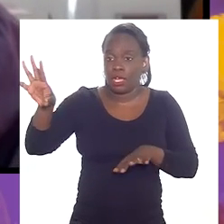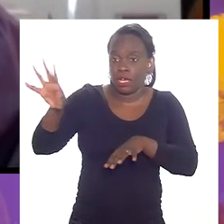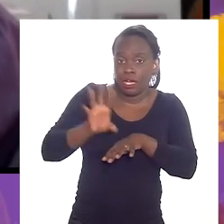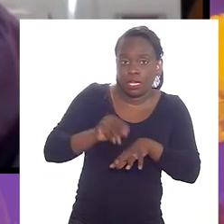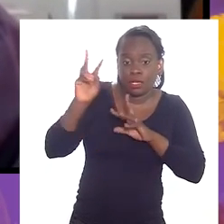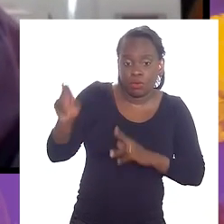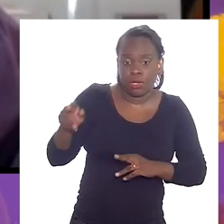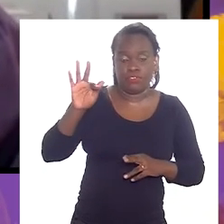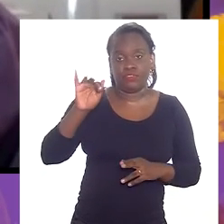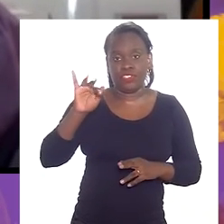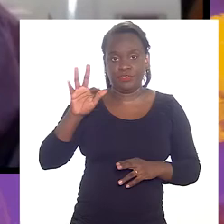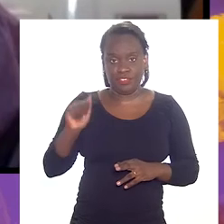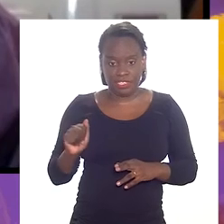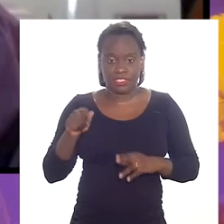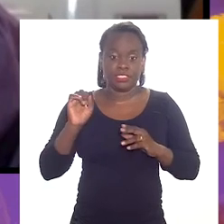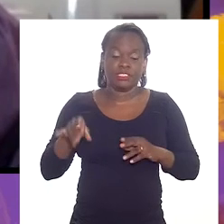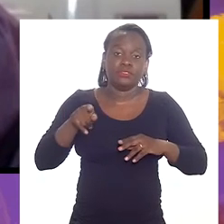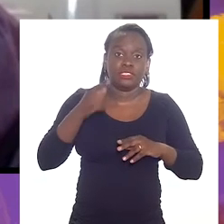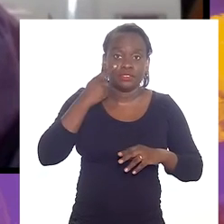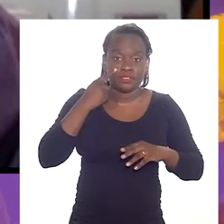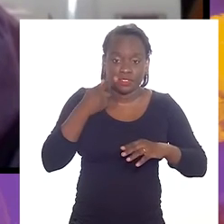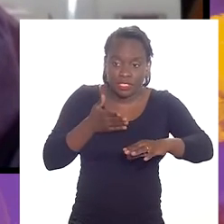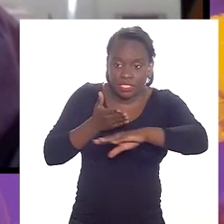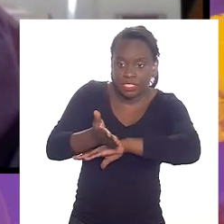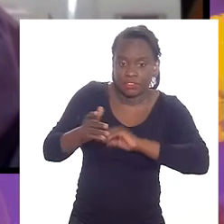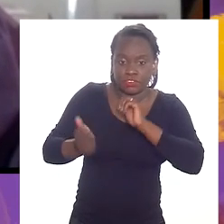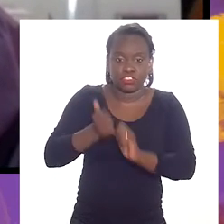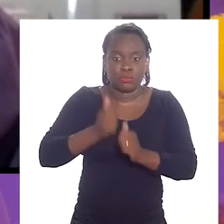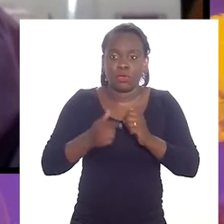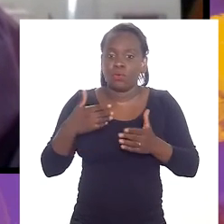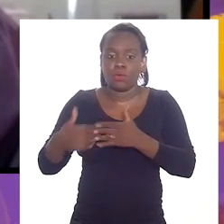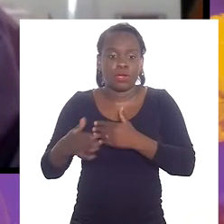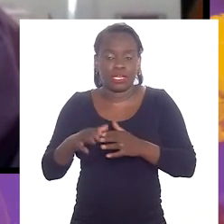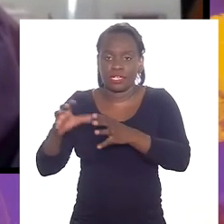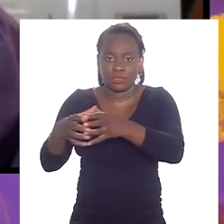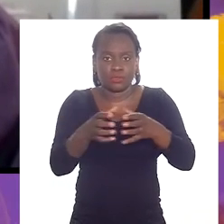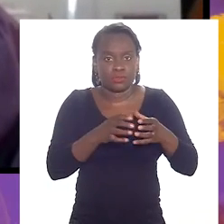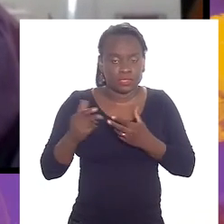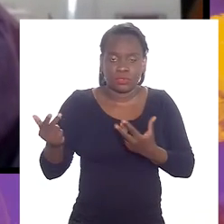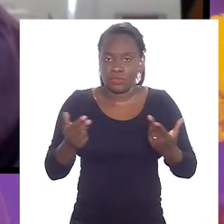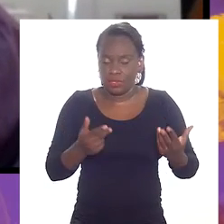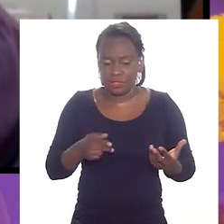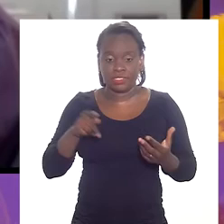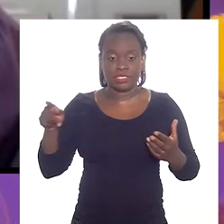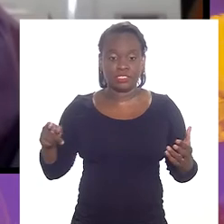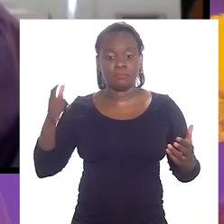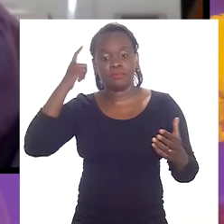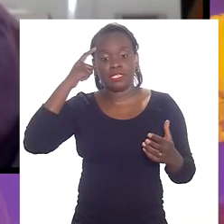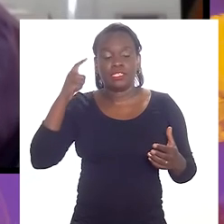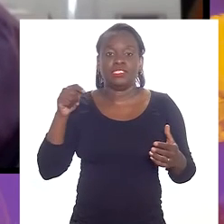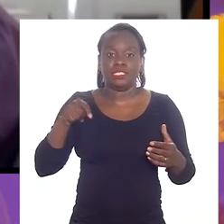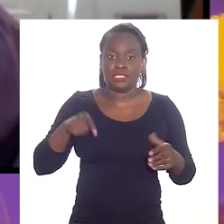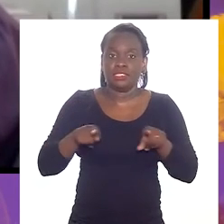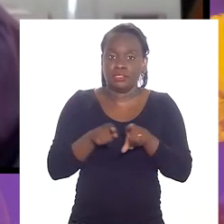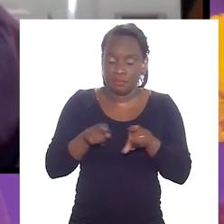reflete o pensamento da FIFA e se você atravessar a espinha do futebol isso vai bater qualquer Federação nesse sentido